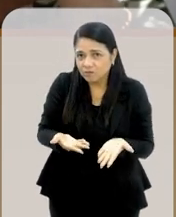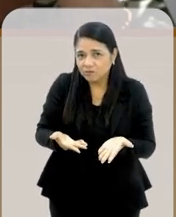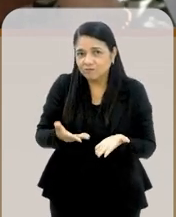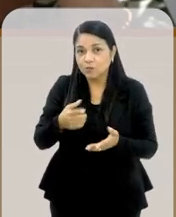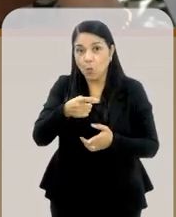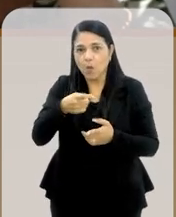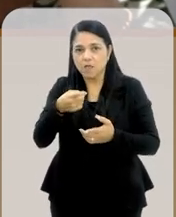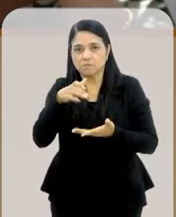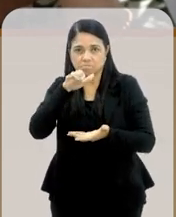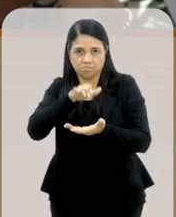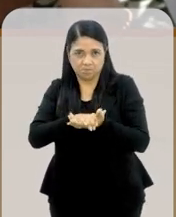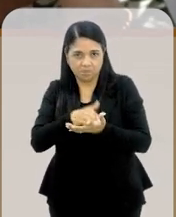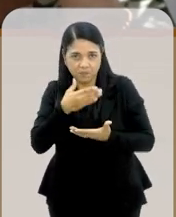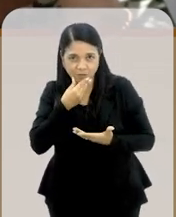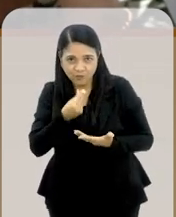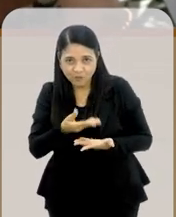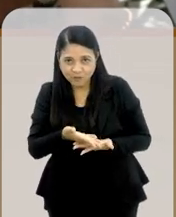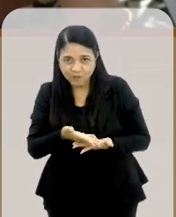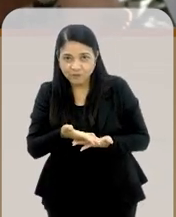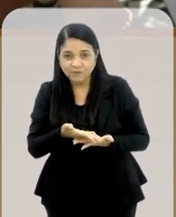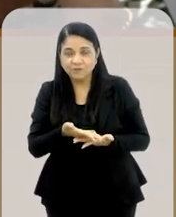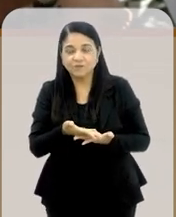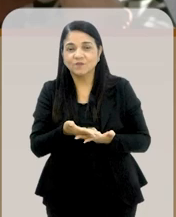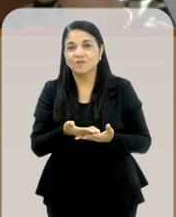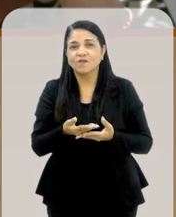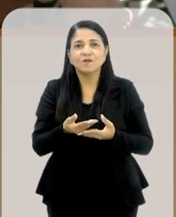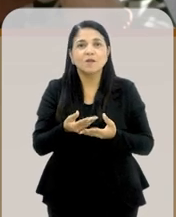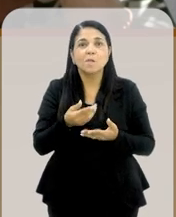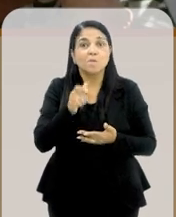hoje dão para o seu ex-marido,